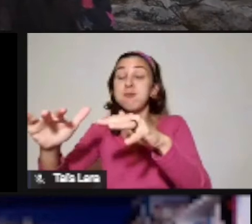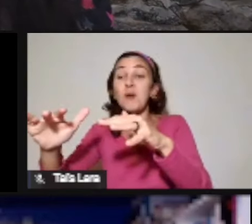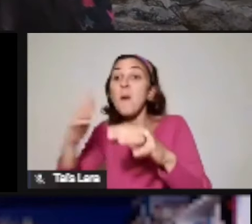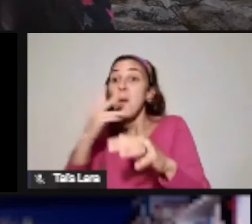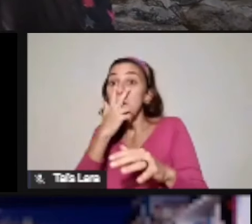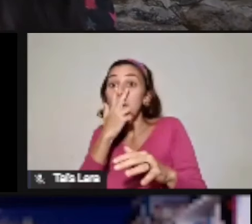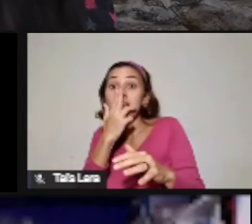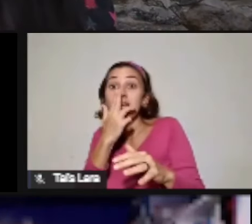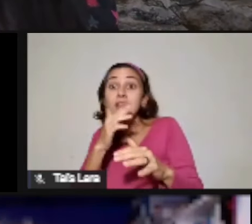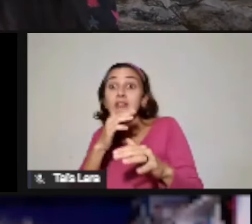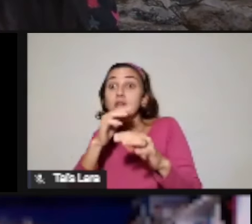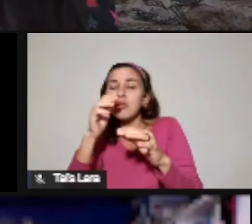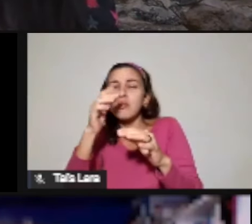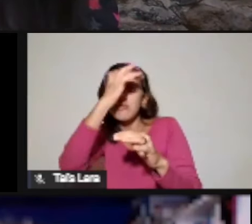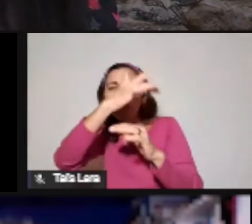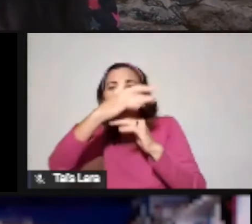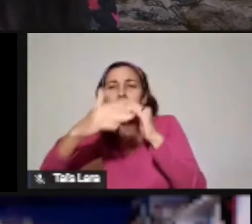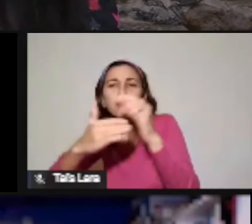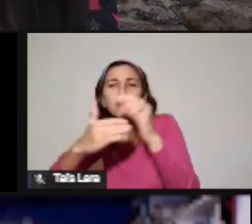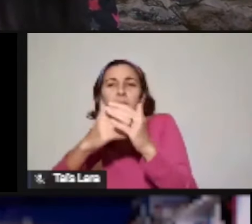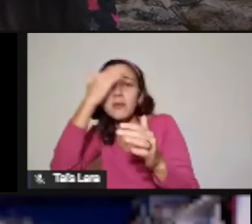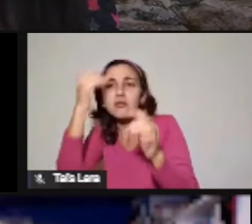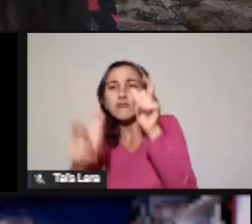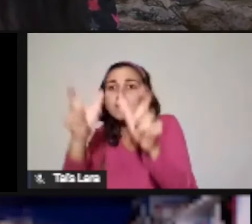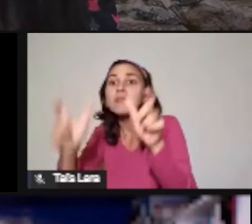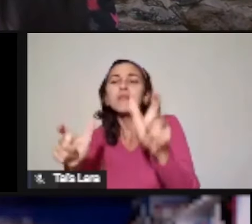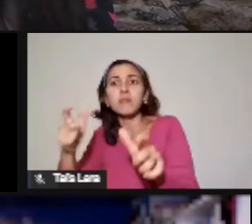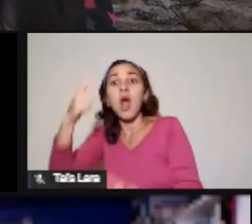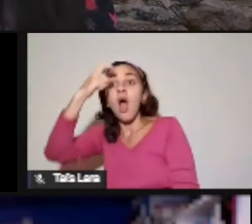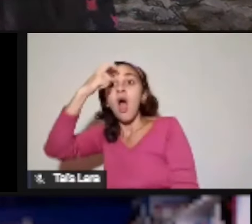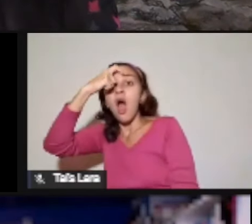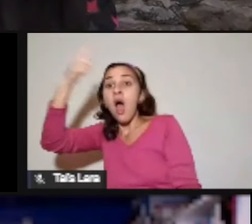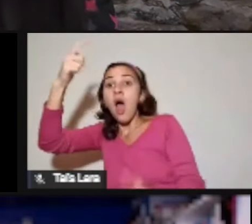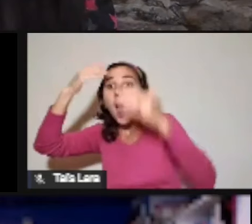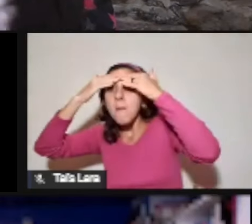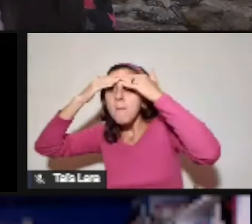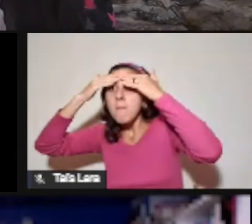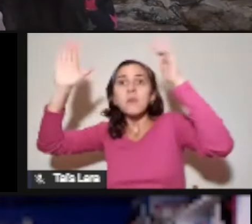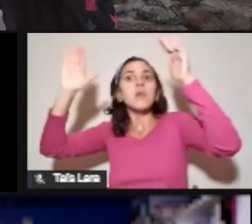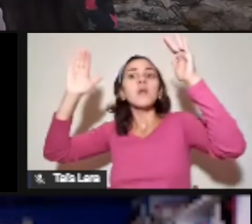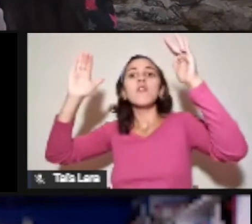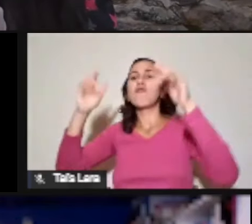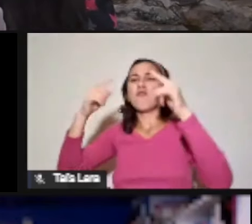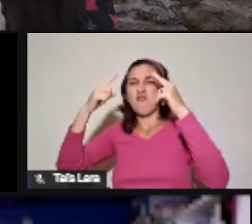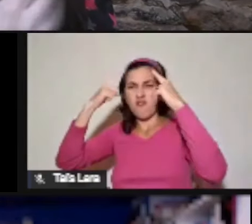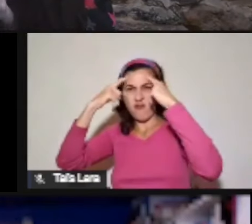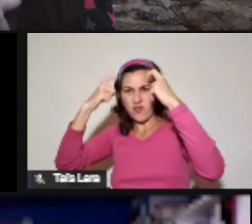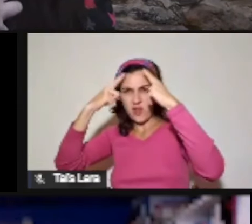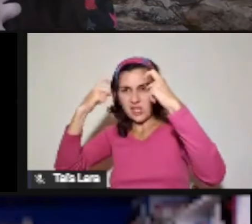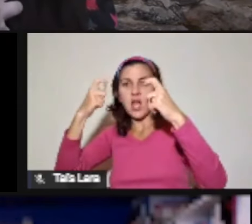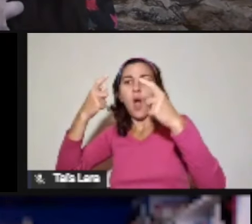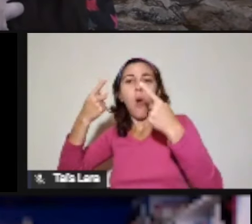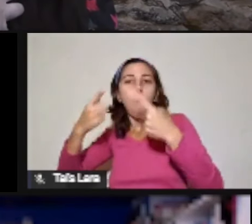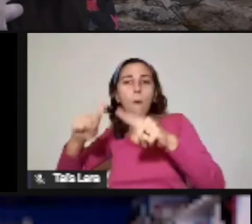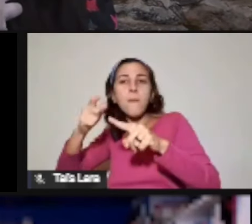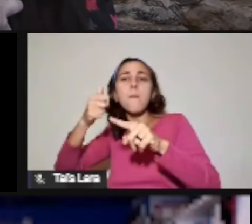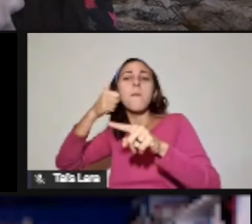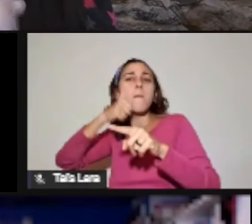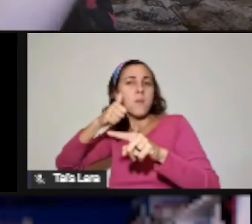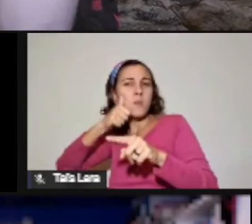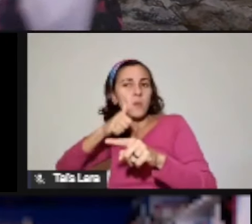ligar. Não, violência doméstica não pode acontecer, a gente mete a colher e é assunto meu também, mesmo que eu não seja essa